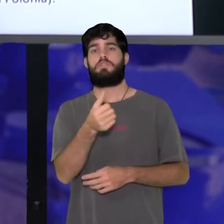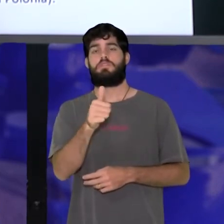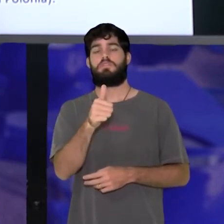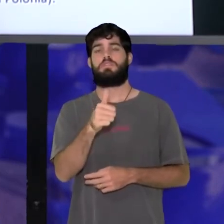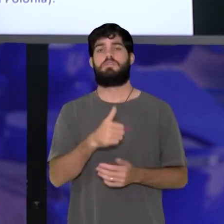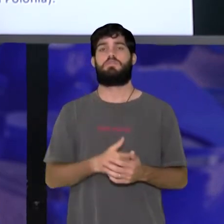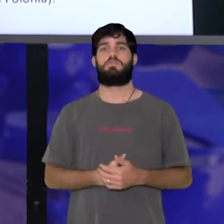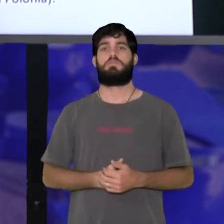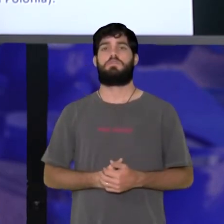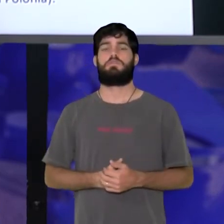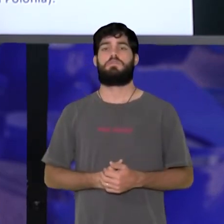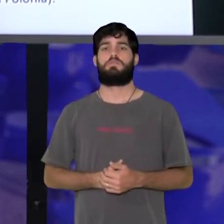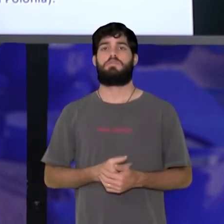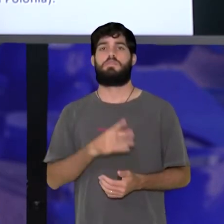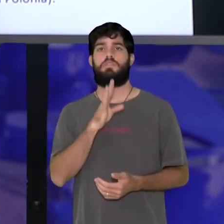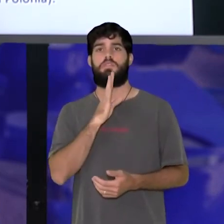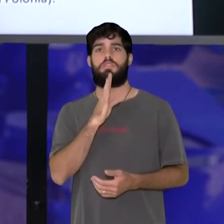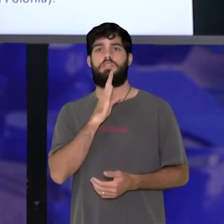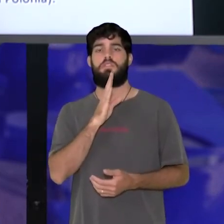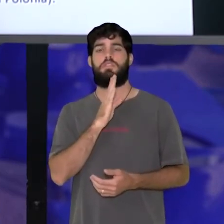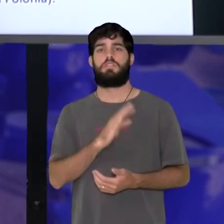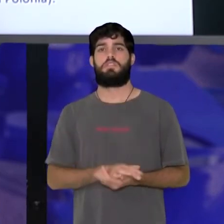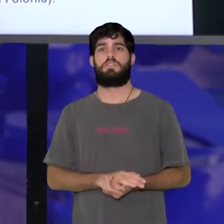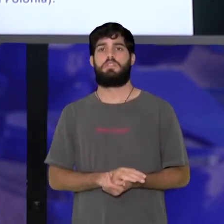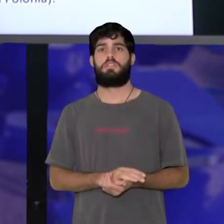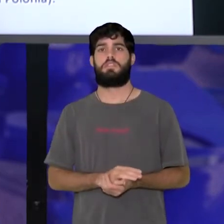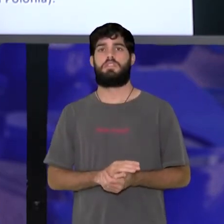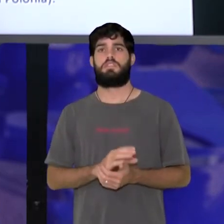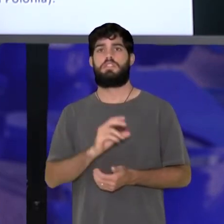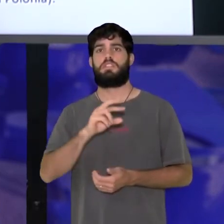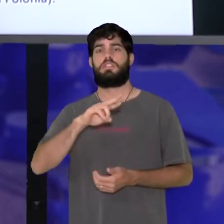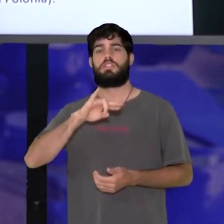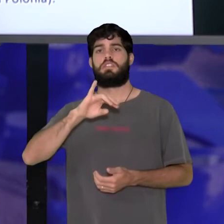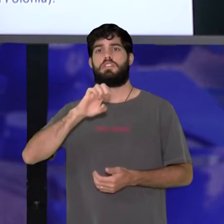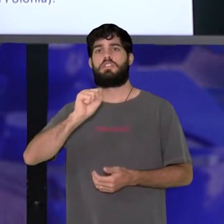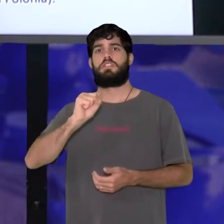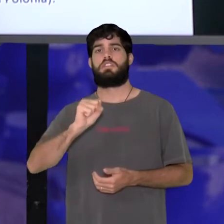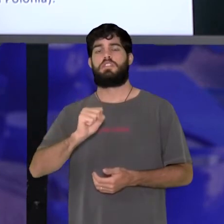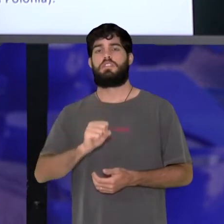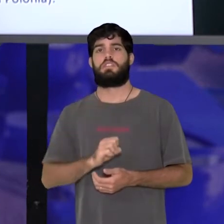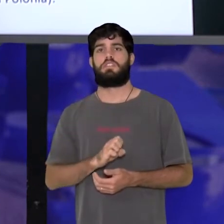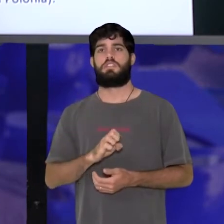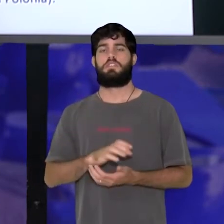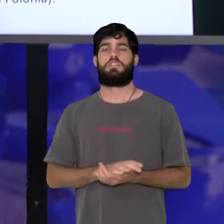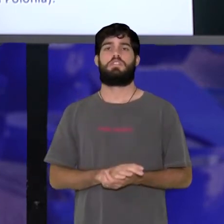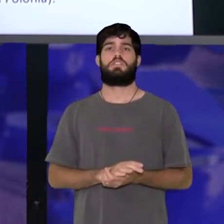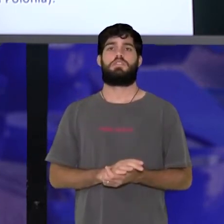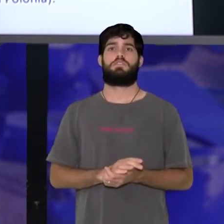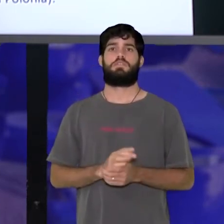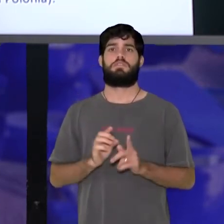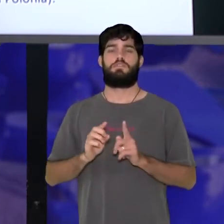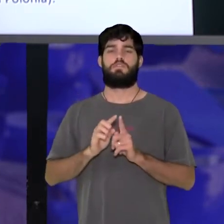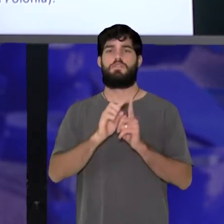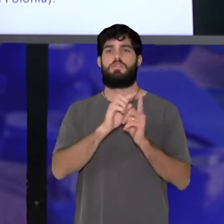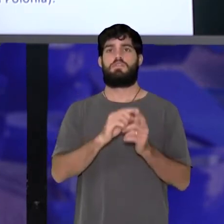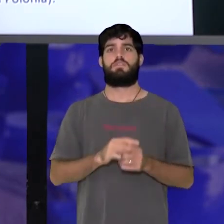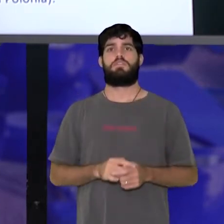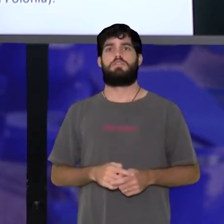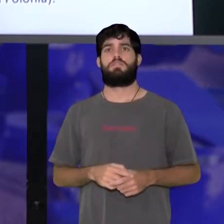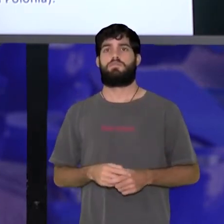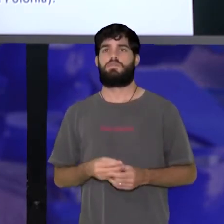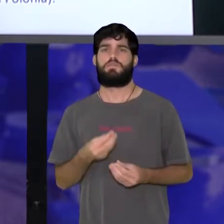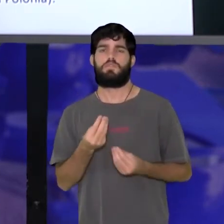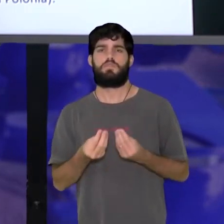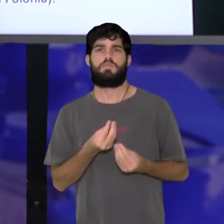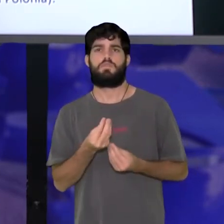1961. É conhecido pelo nome de a crise dos mísseis de Cuba. Vê só como